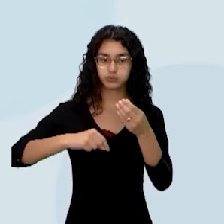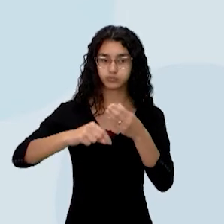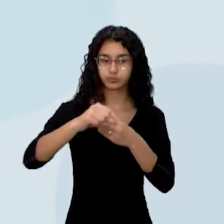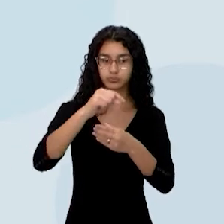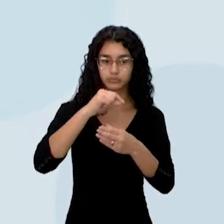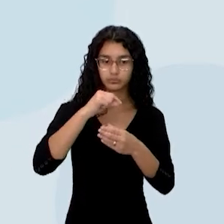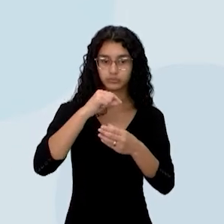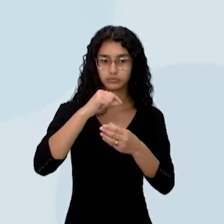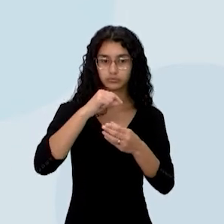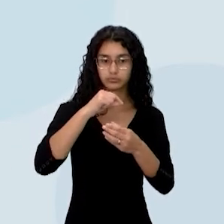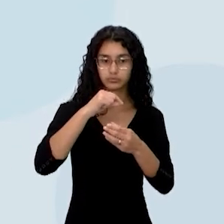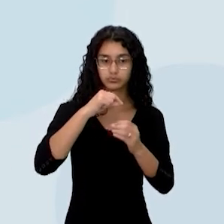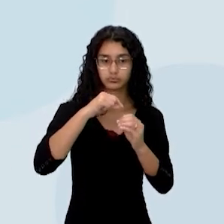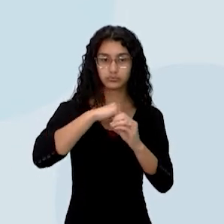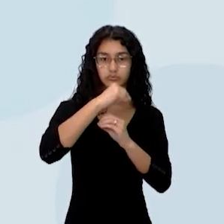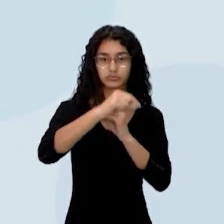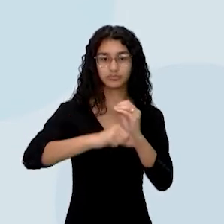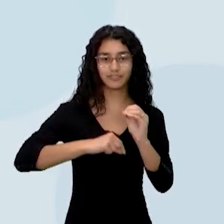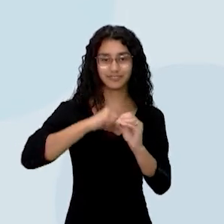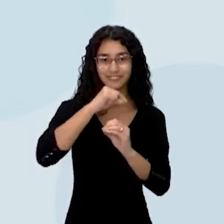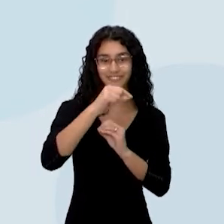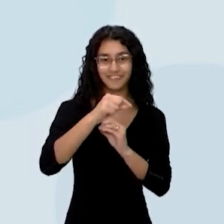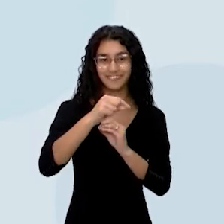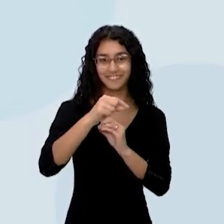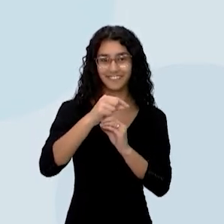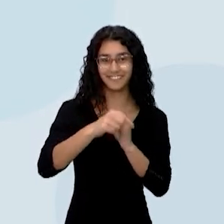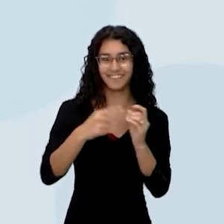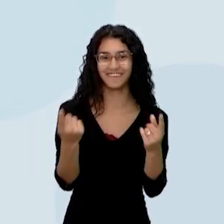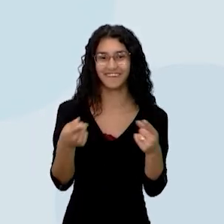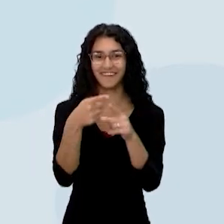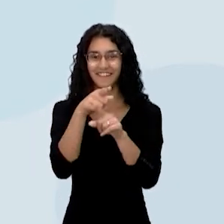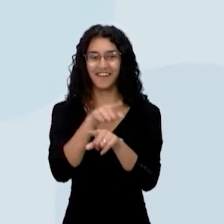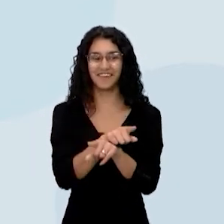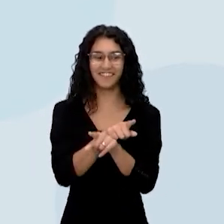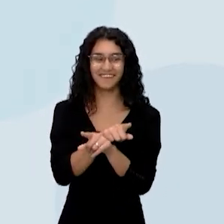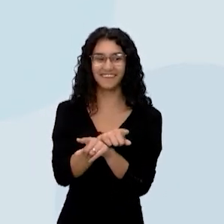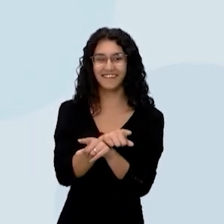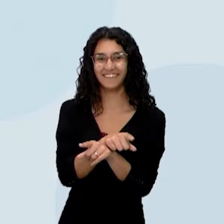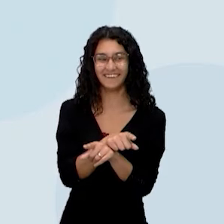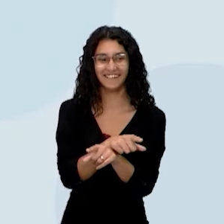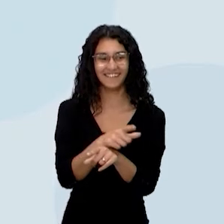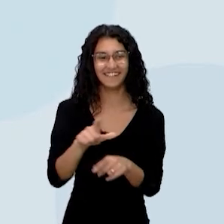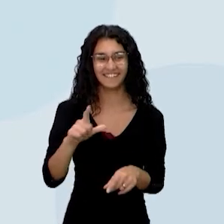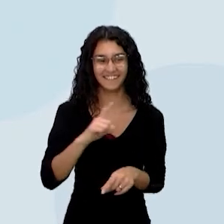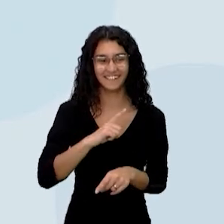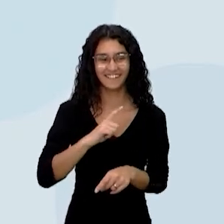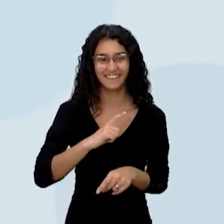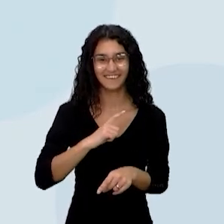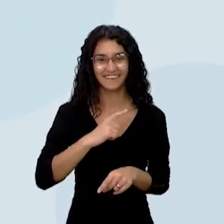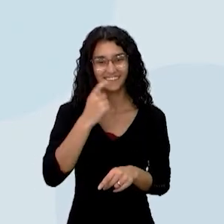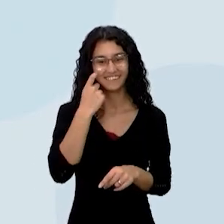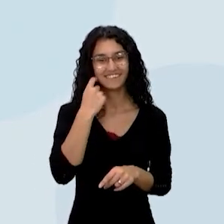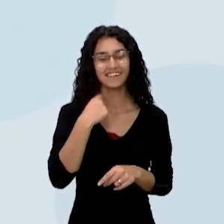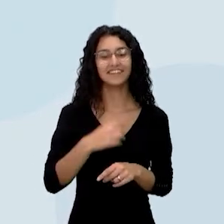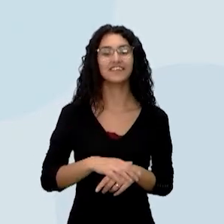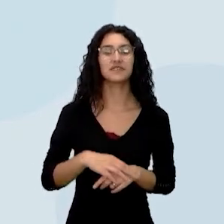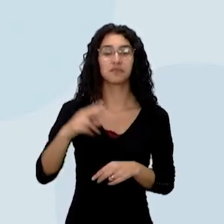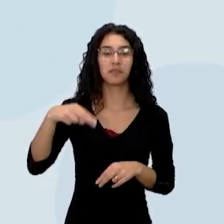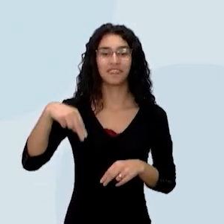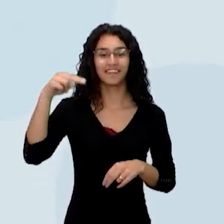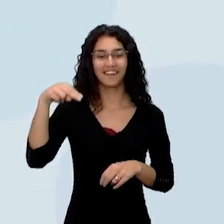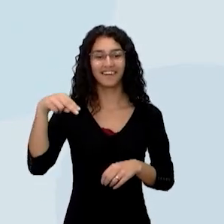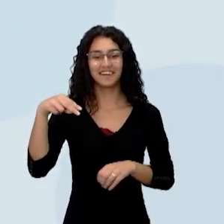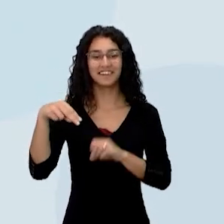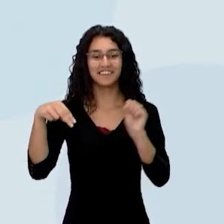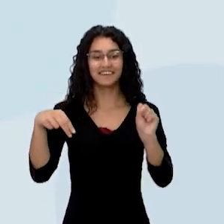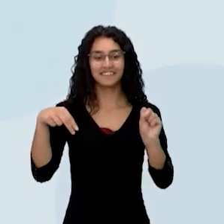ao contrário, ó. Tá vendo, Pri? Aqui que é como fosse aqui, vamos colocar ali aqui seria o norte, aqui seria o sul dele, ó.